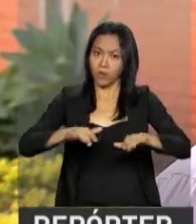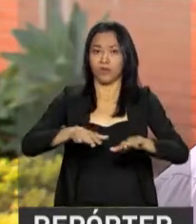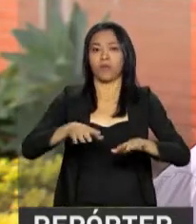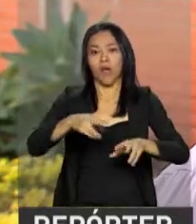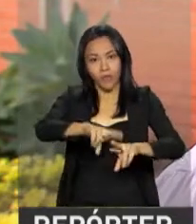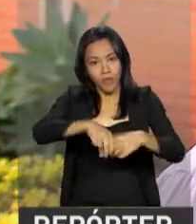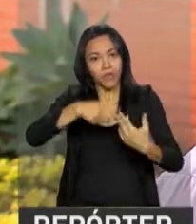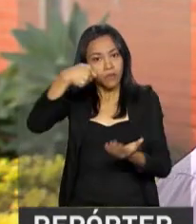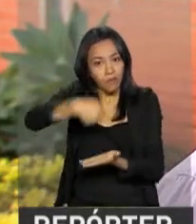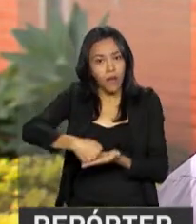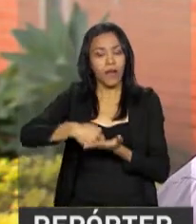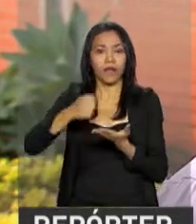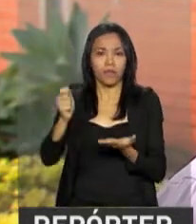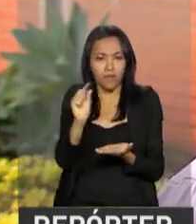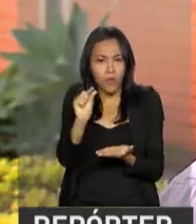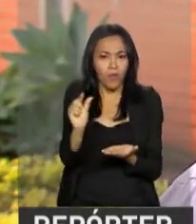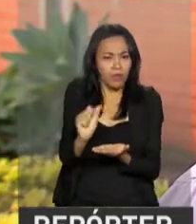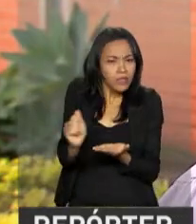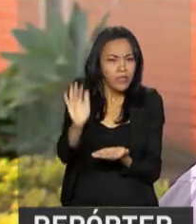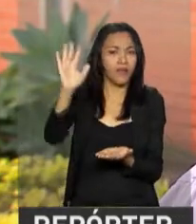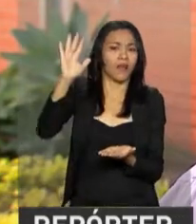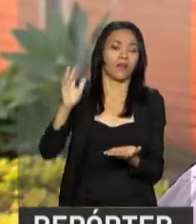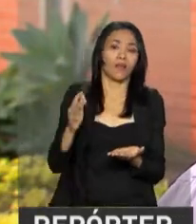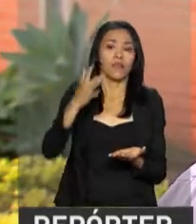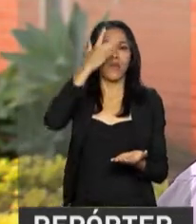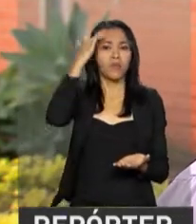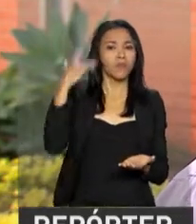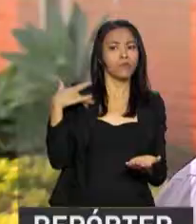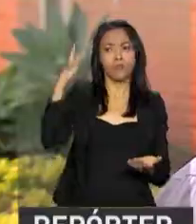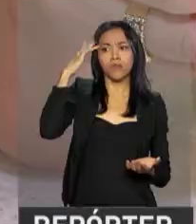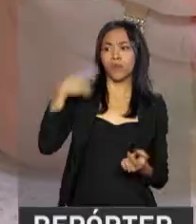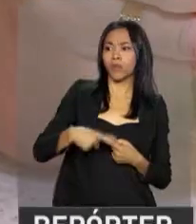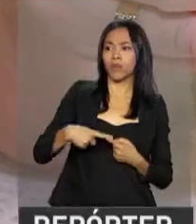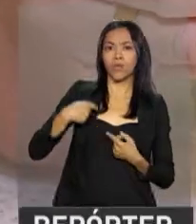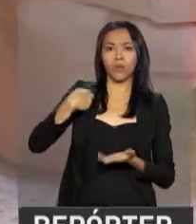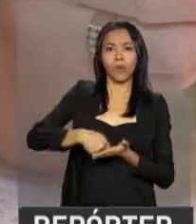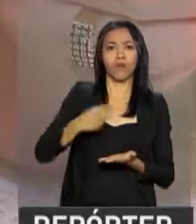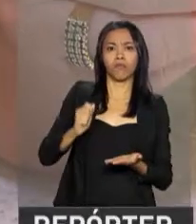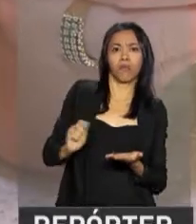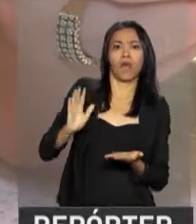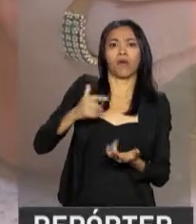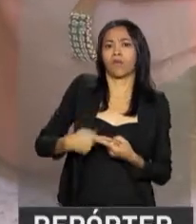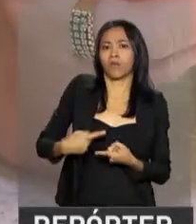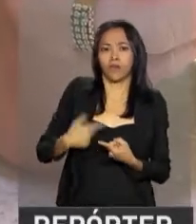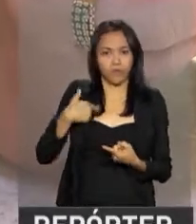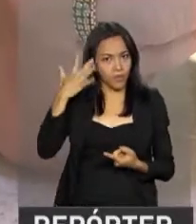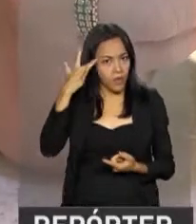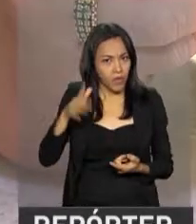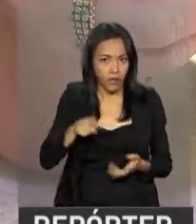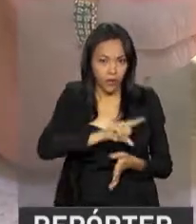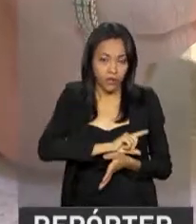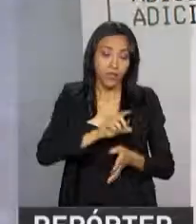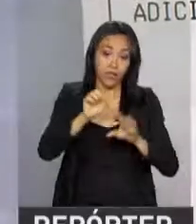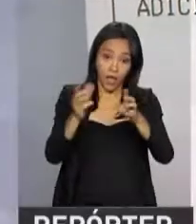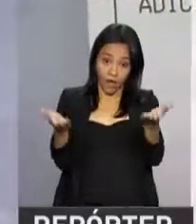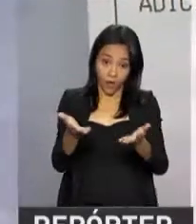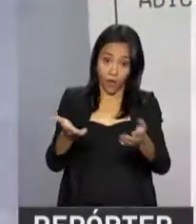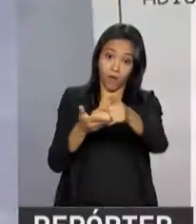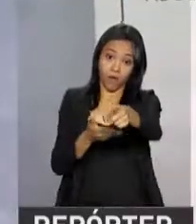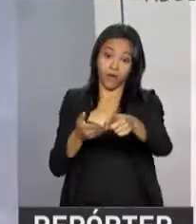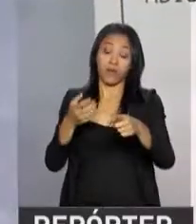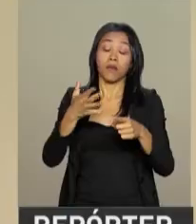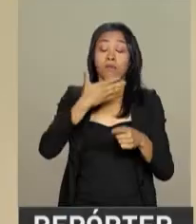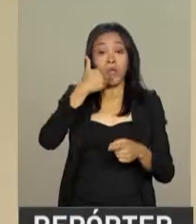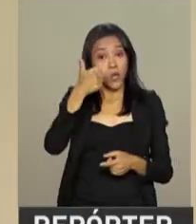crescer o valor da tarifa e o consumidor não sabe exatamente por que mas mesmo com uma melhora na bandeira tarifária os